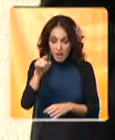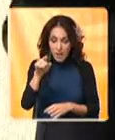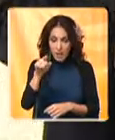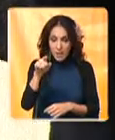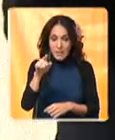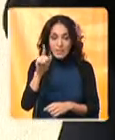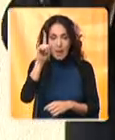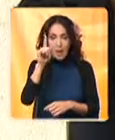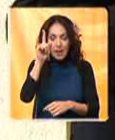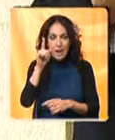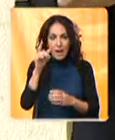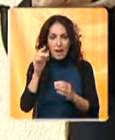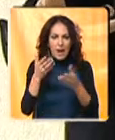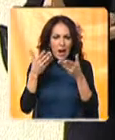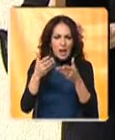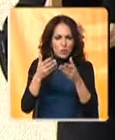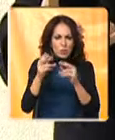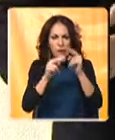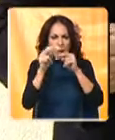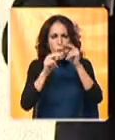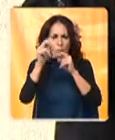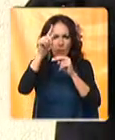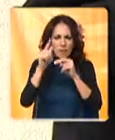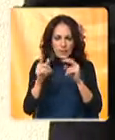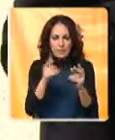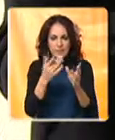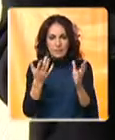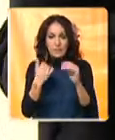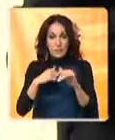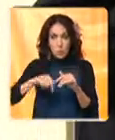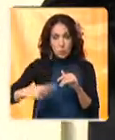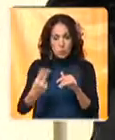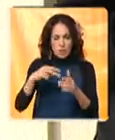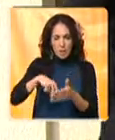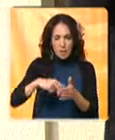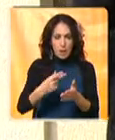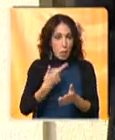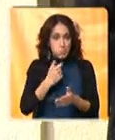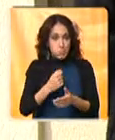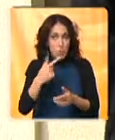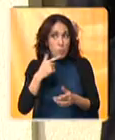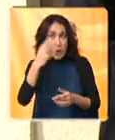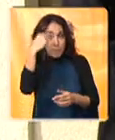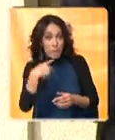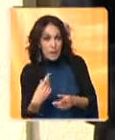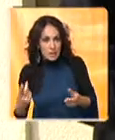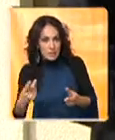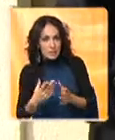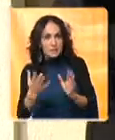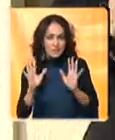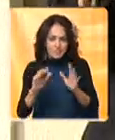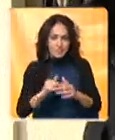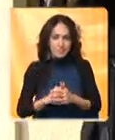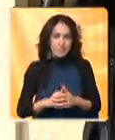o Sérgio, justamente a ajudar às obras. E por isso mesmo nós estamos aqui, porque não podemos ser vistos por